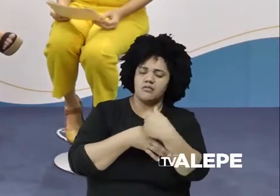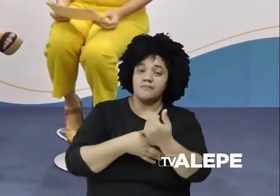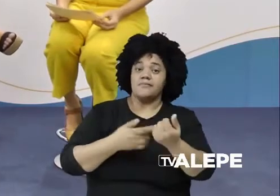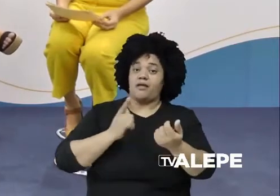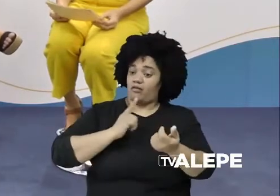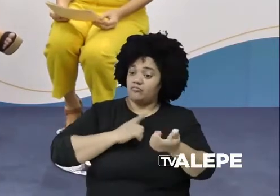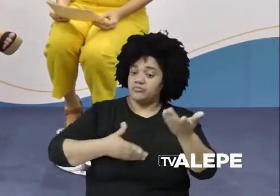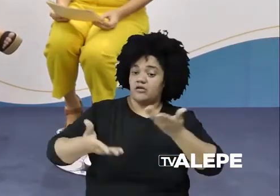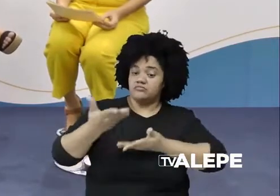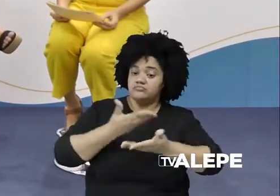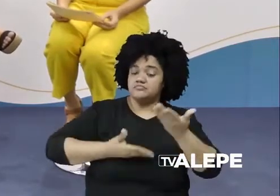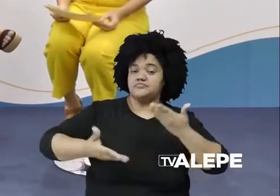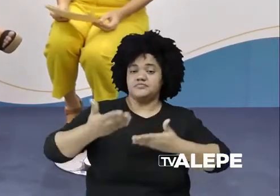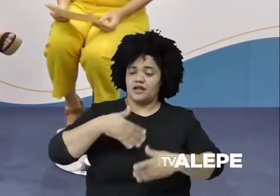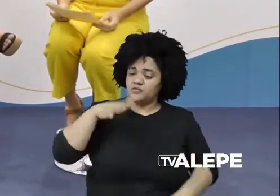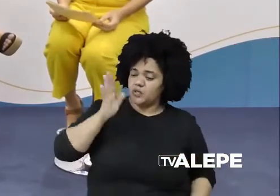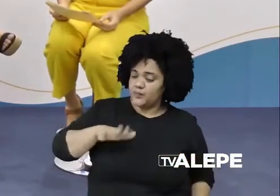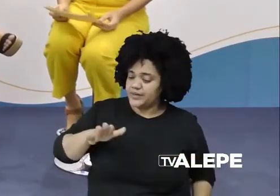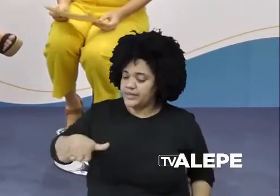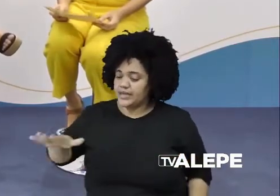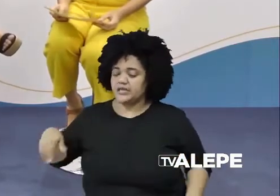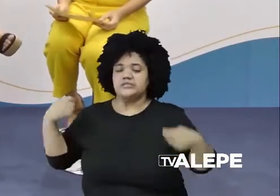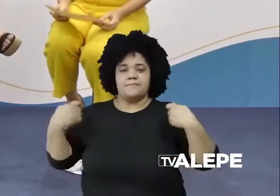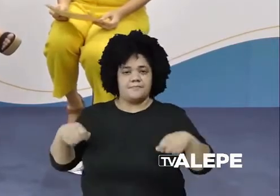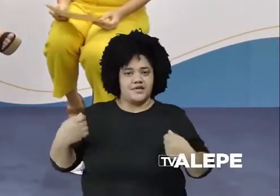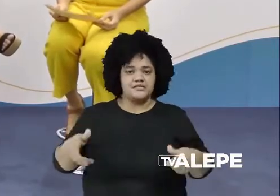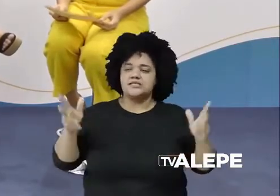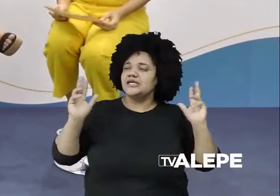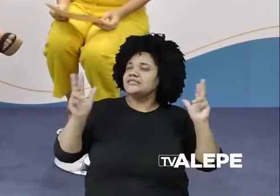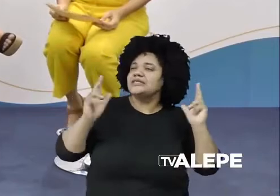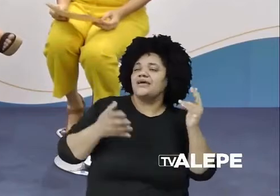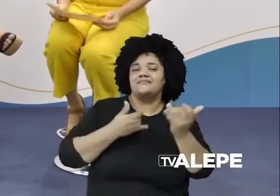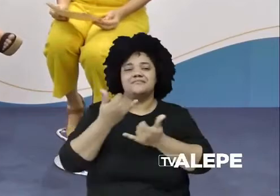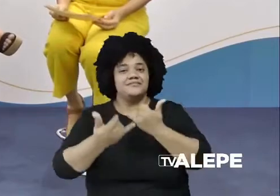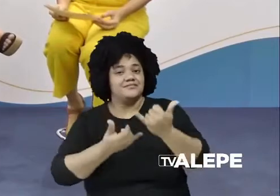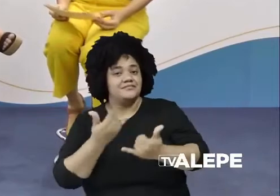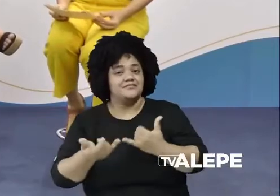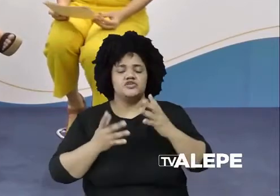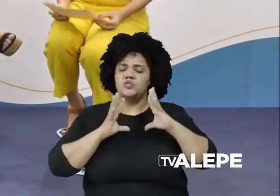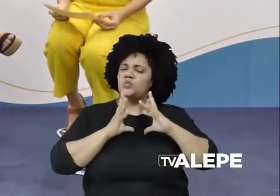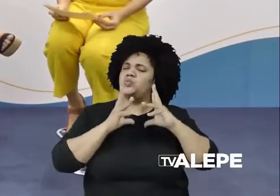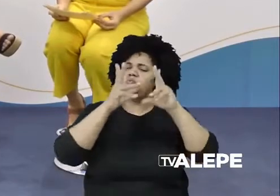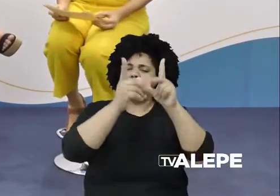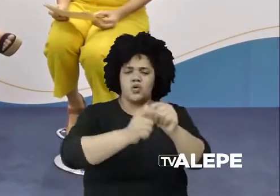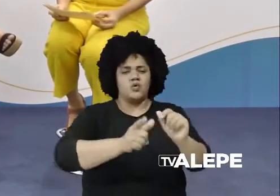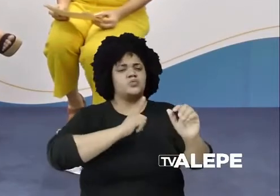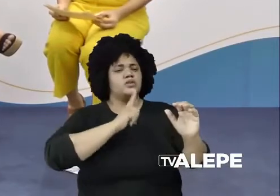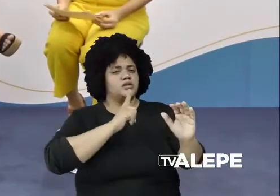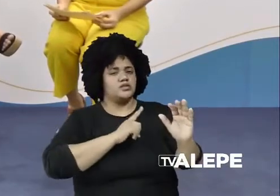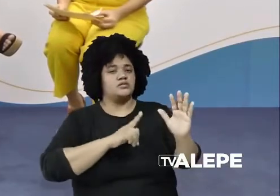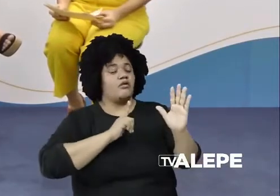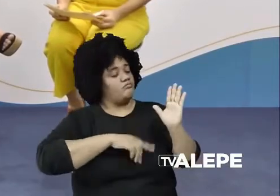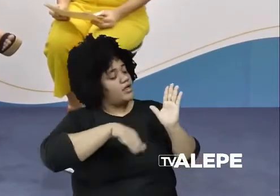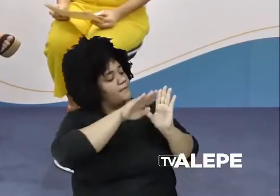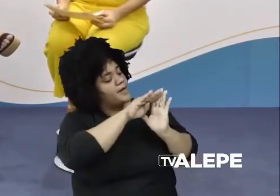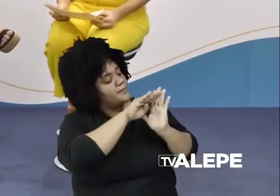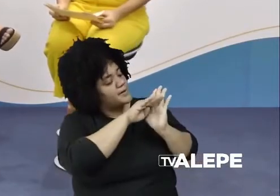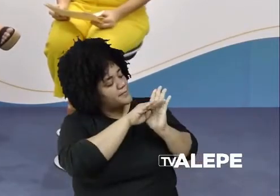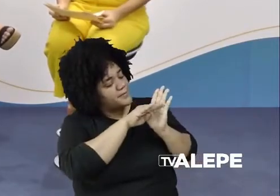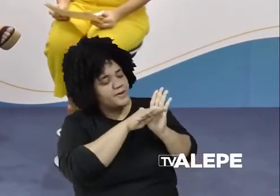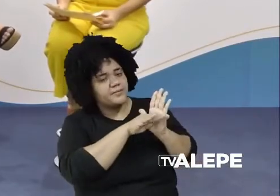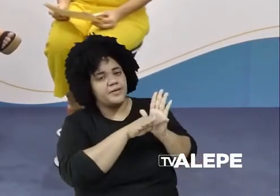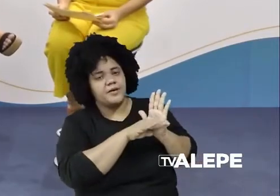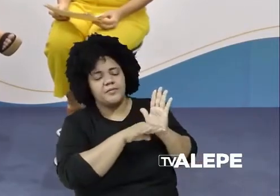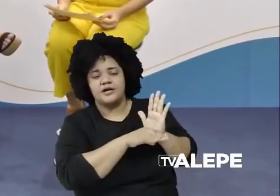essas crianças também precisam se divertir. Então, a gente tem tudo isso em uma playlist e